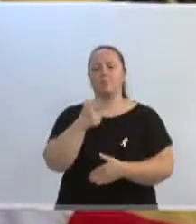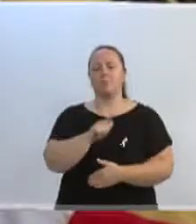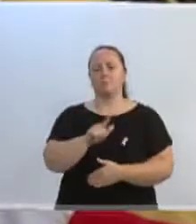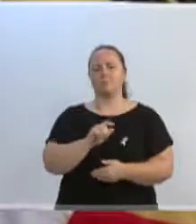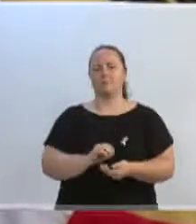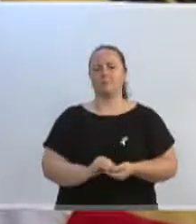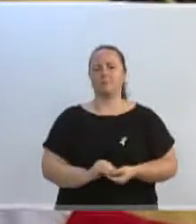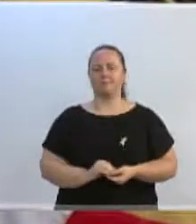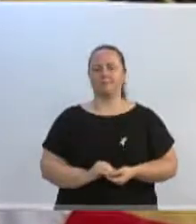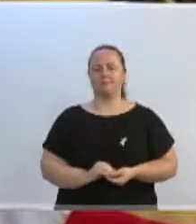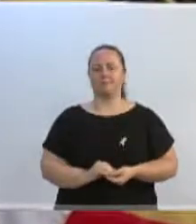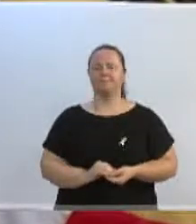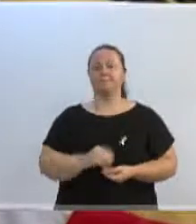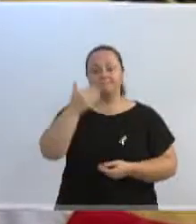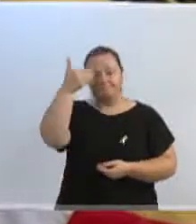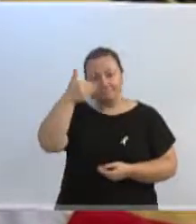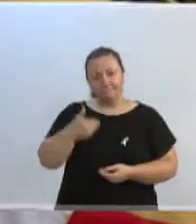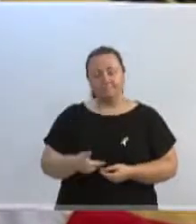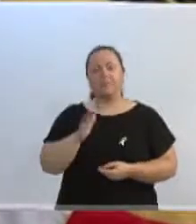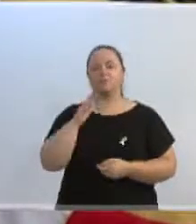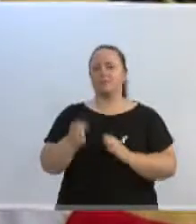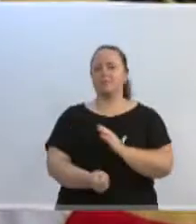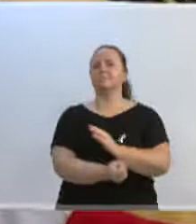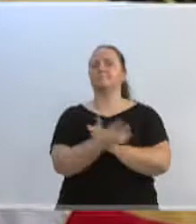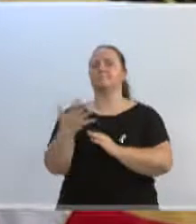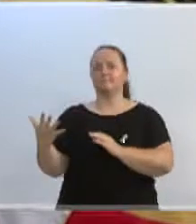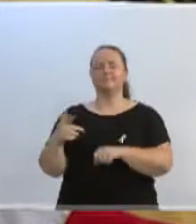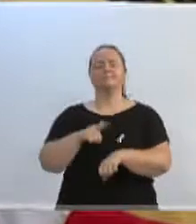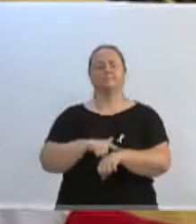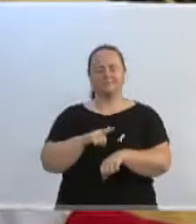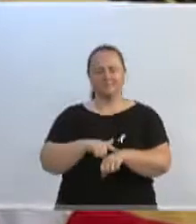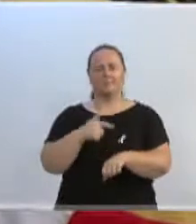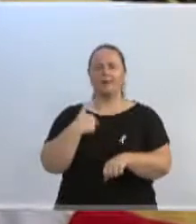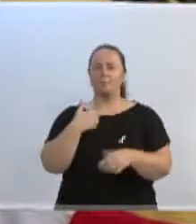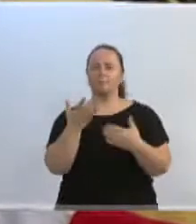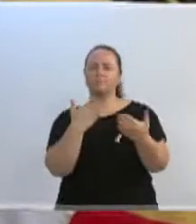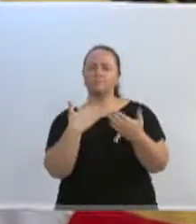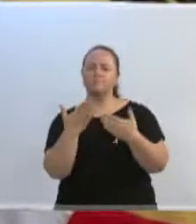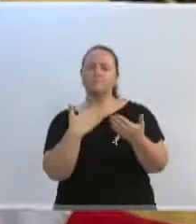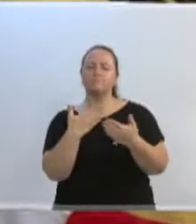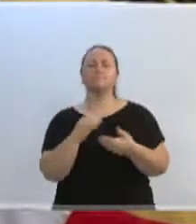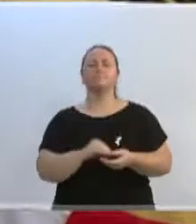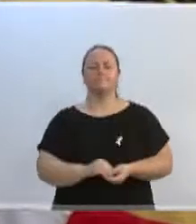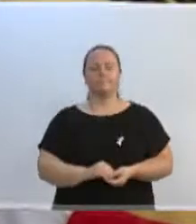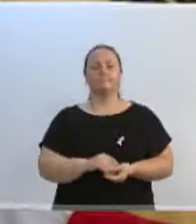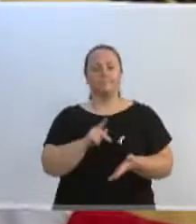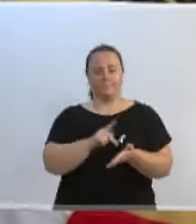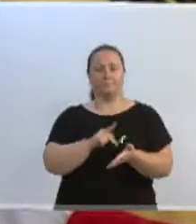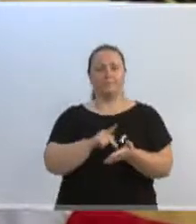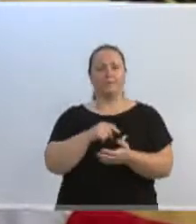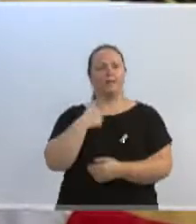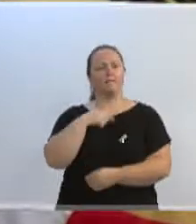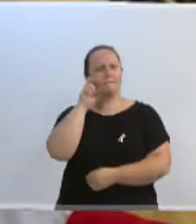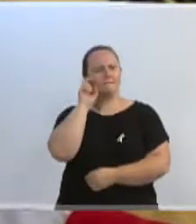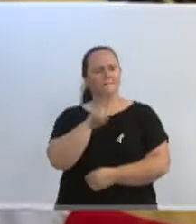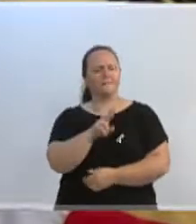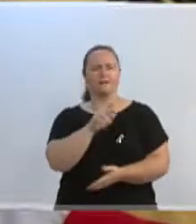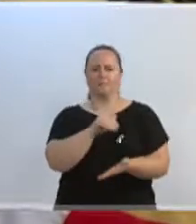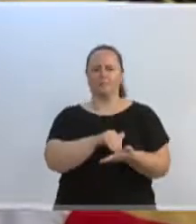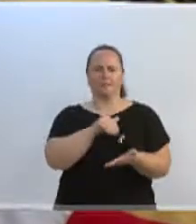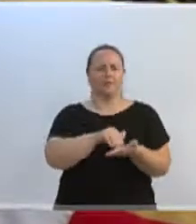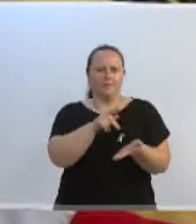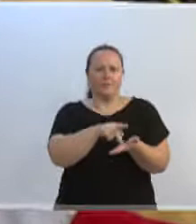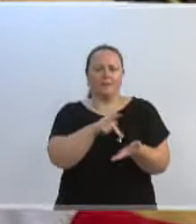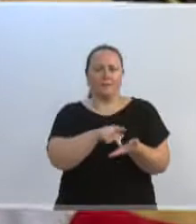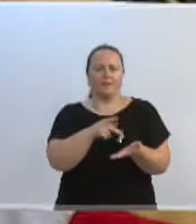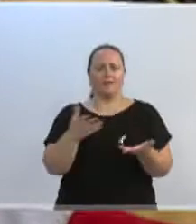muito. E eu aqui, várias vezes, conversando com alguns vereadores, eu olhava, secretário Oscar, e dizia, mas não é possível, mas por